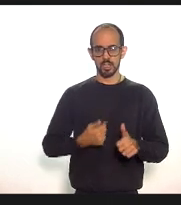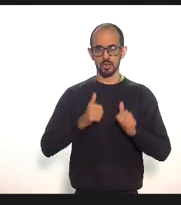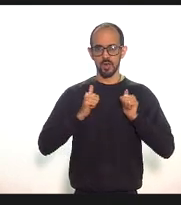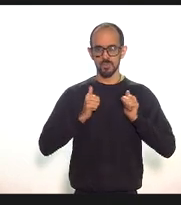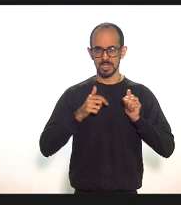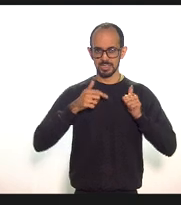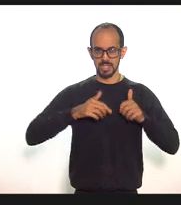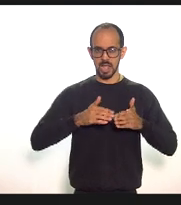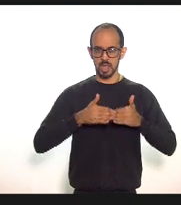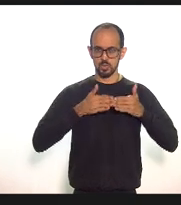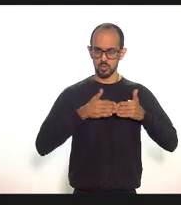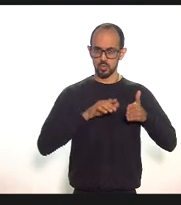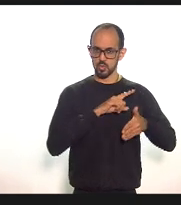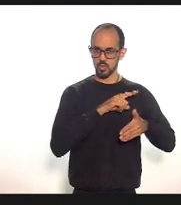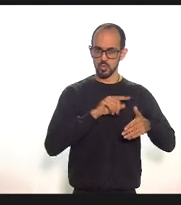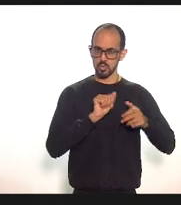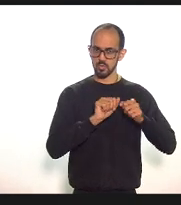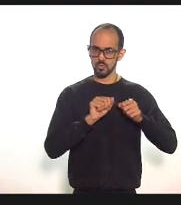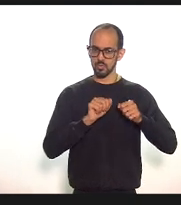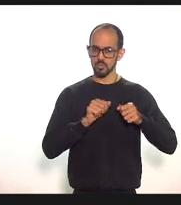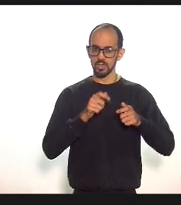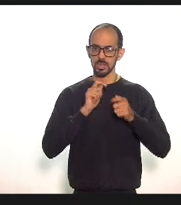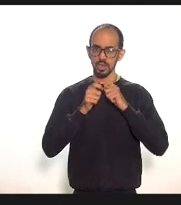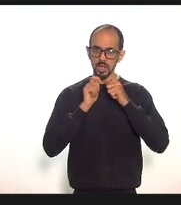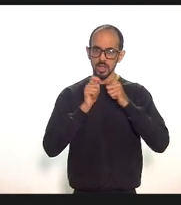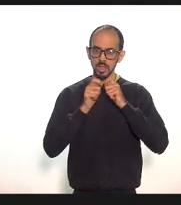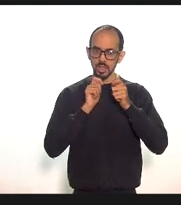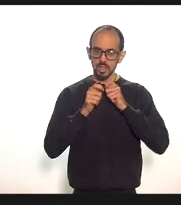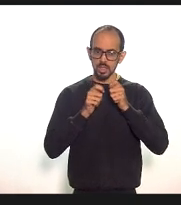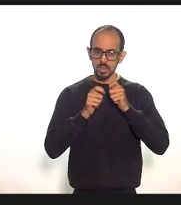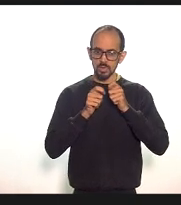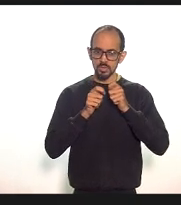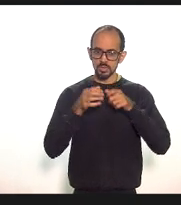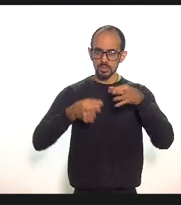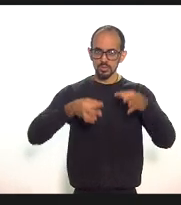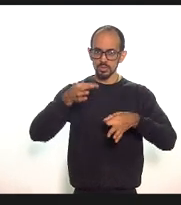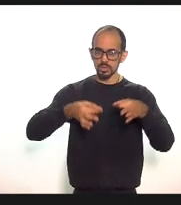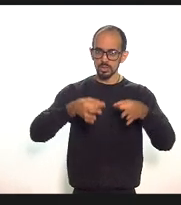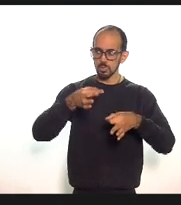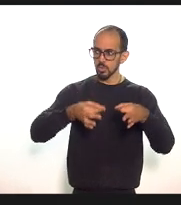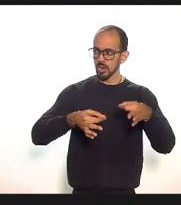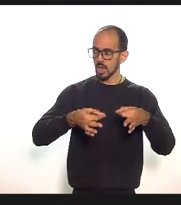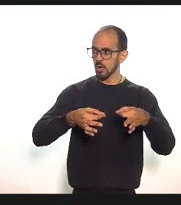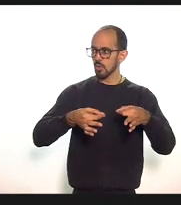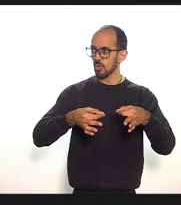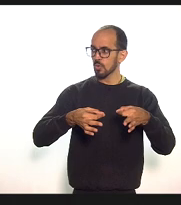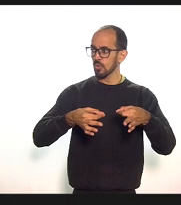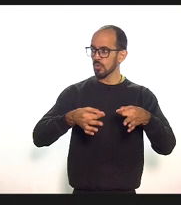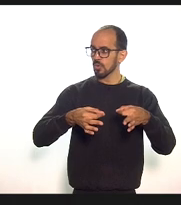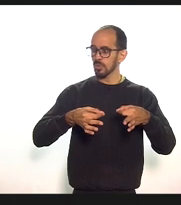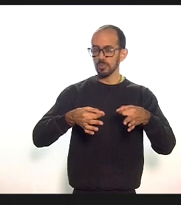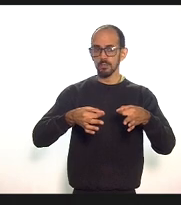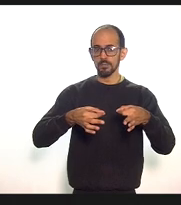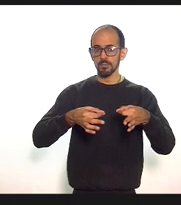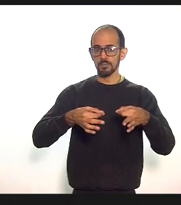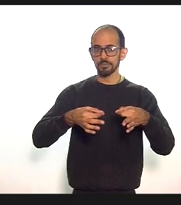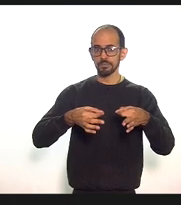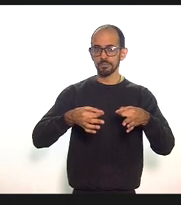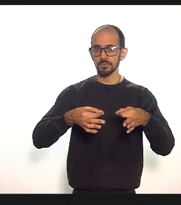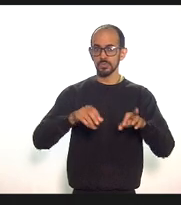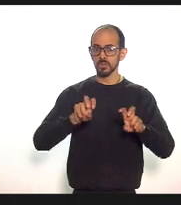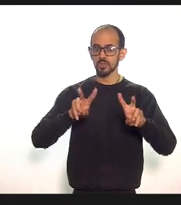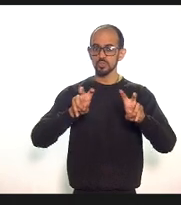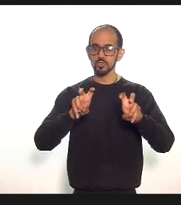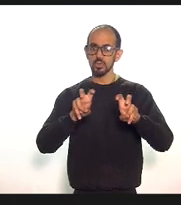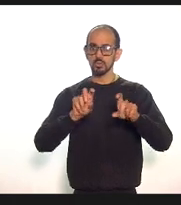Wilson Witzel prestando depoimento no Tribunal de Justiça em relação a todos